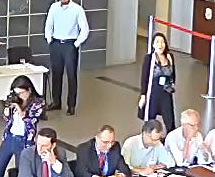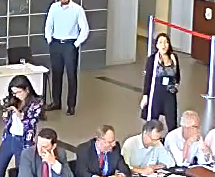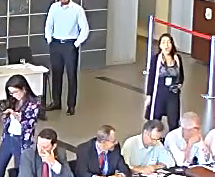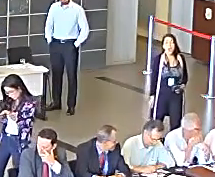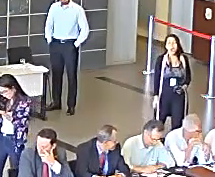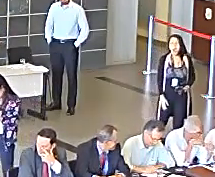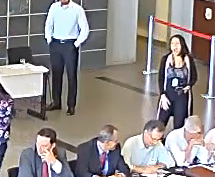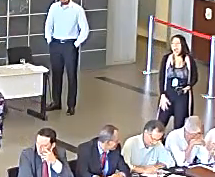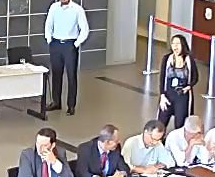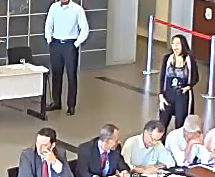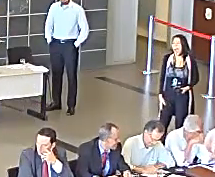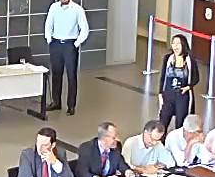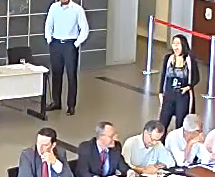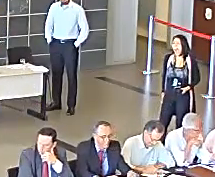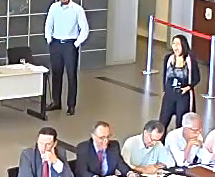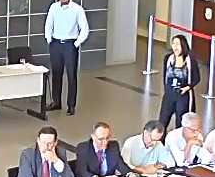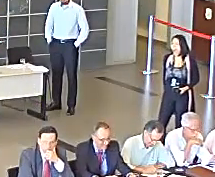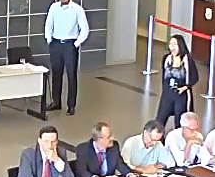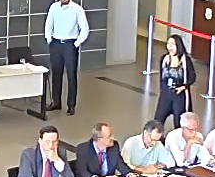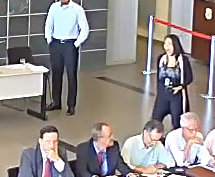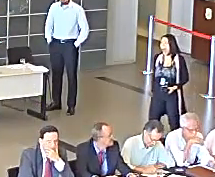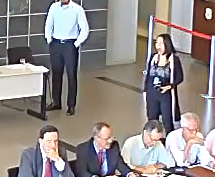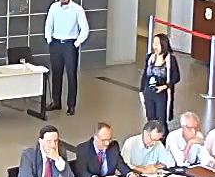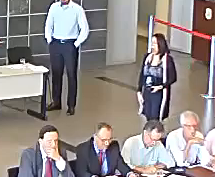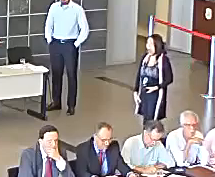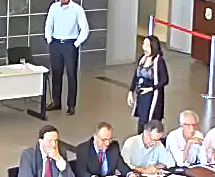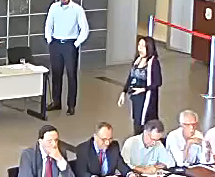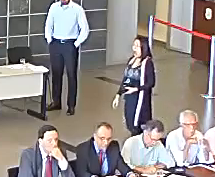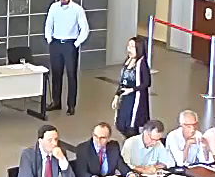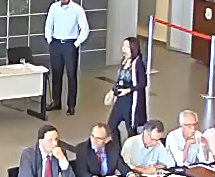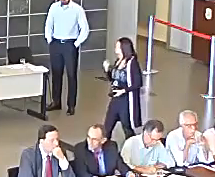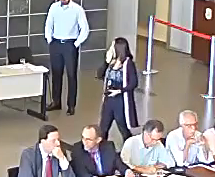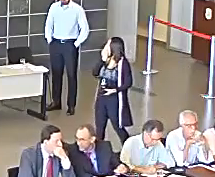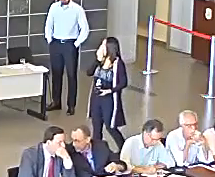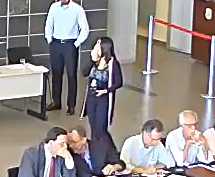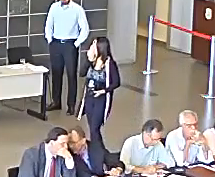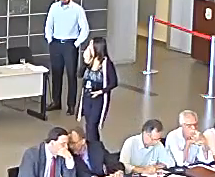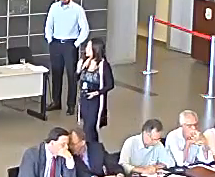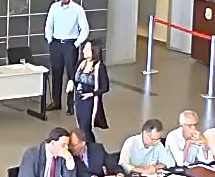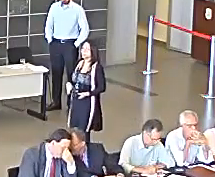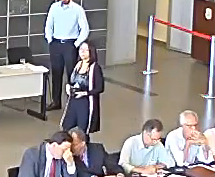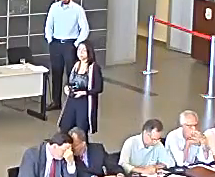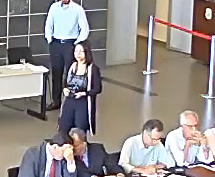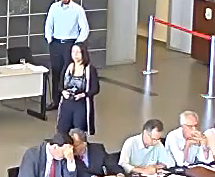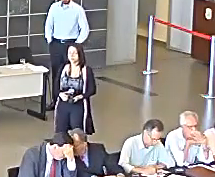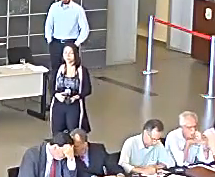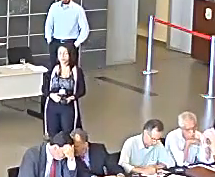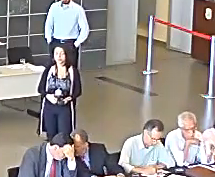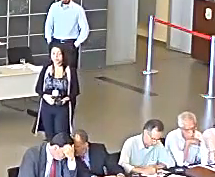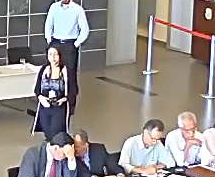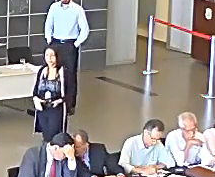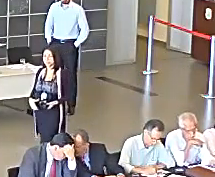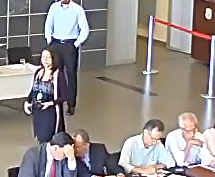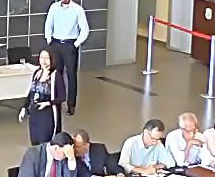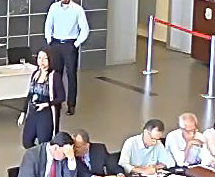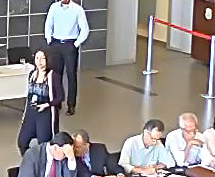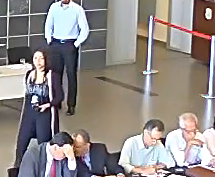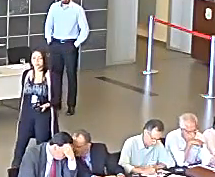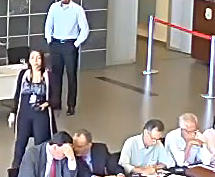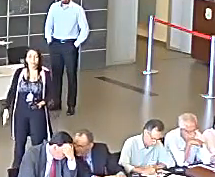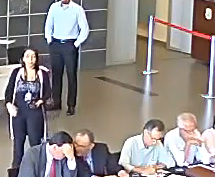tá uma nota de repúdio porque o denite tinha que estar também eu